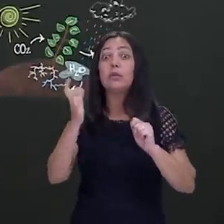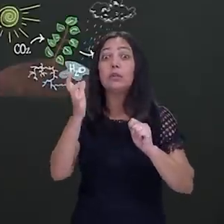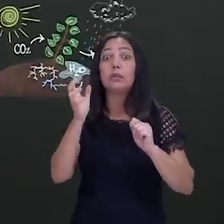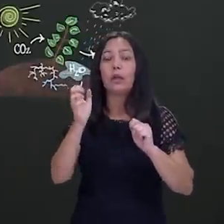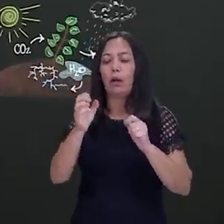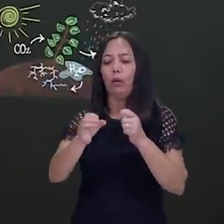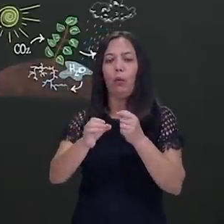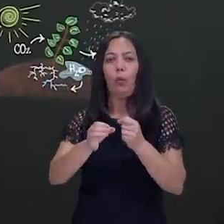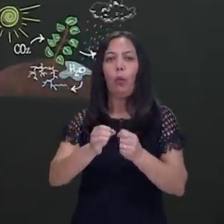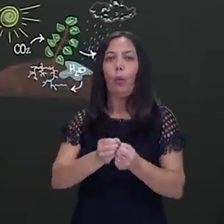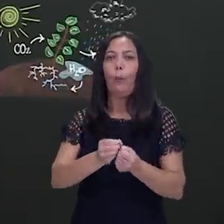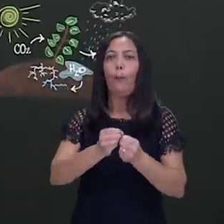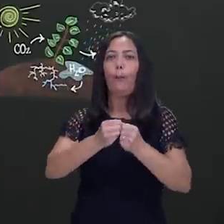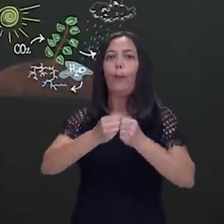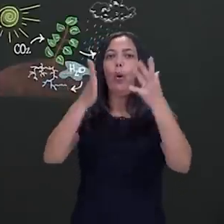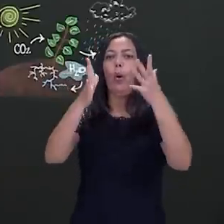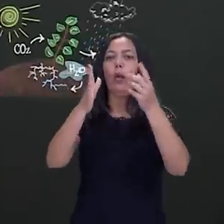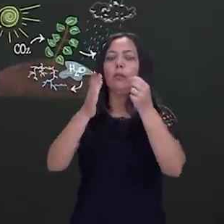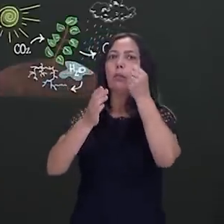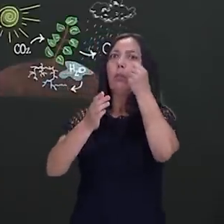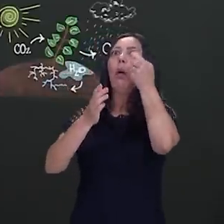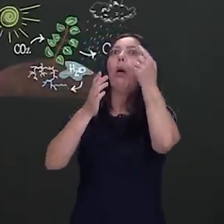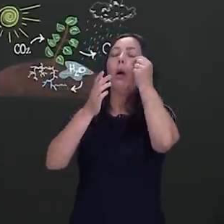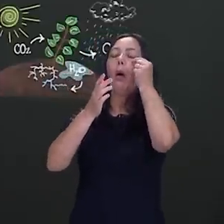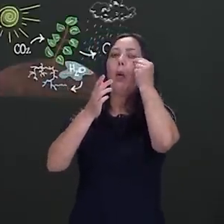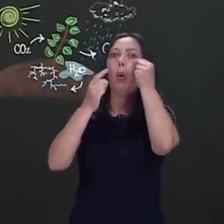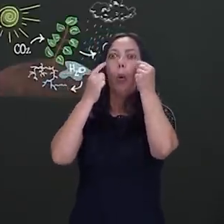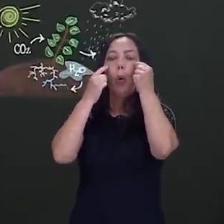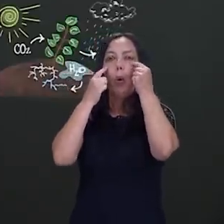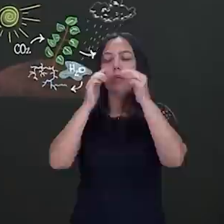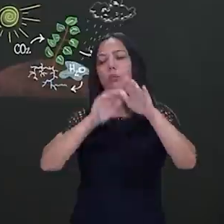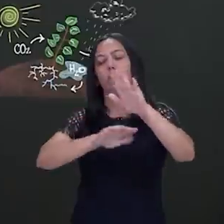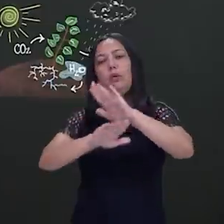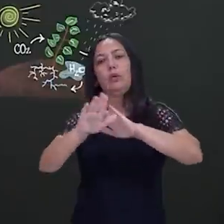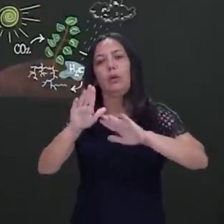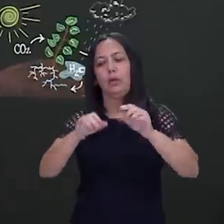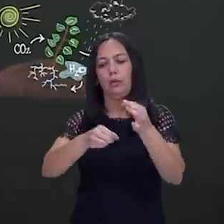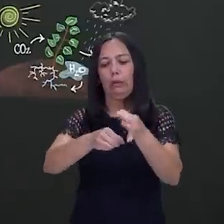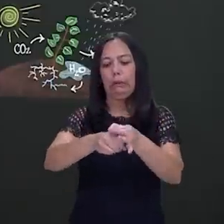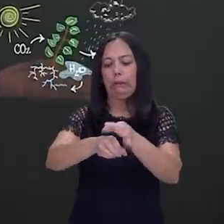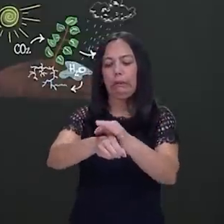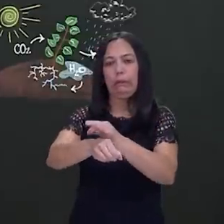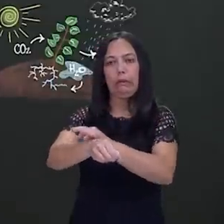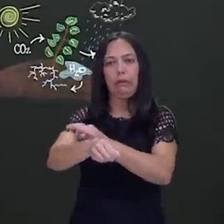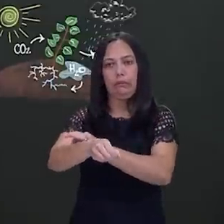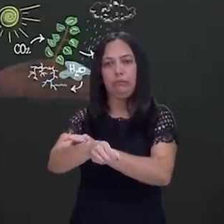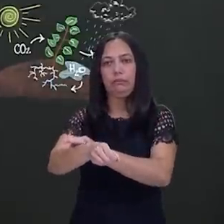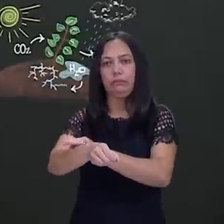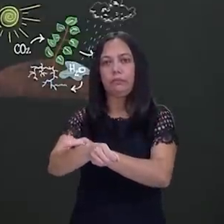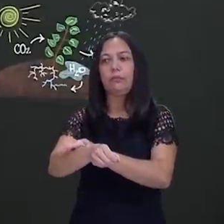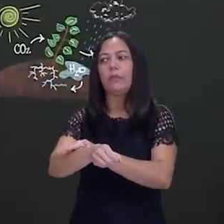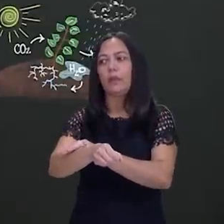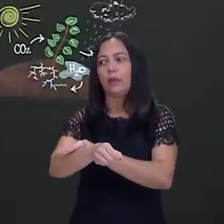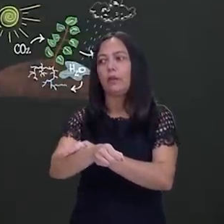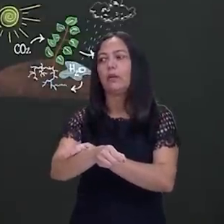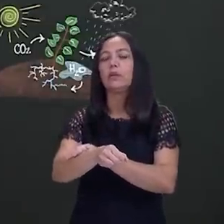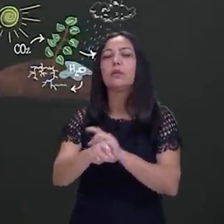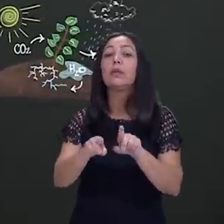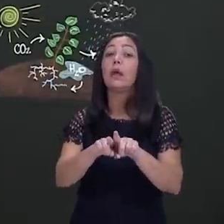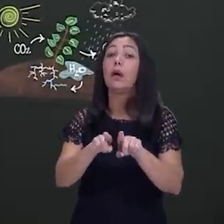por exemplo, que vai afetar a córnea, queimar. Então, muita atenção com as transformações químicas. Essa foi uma